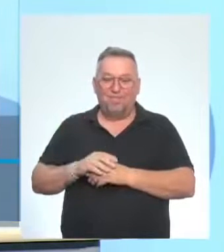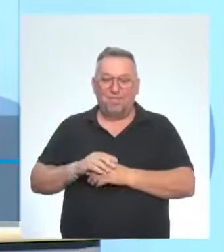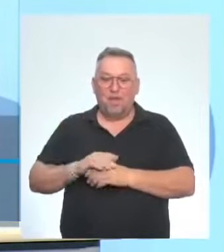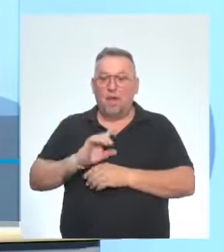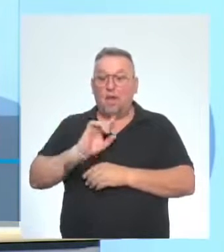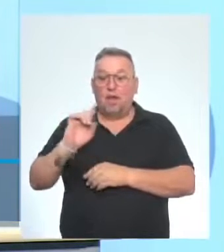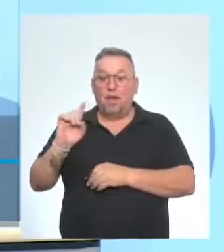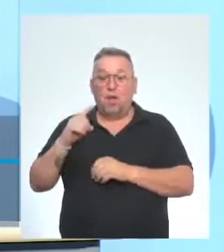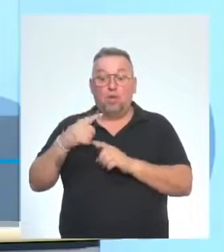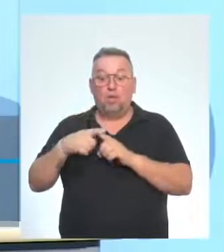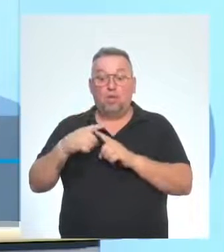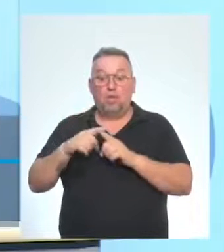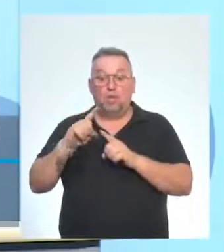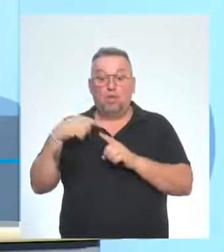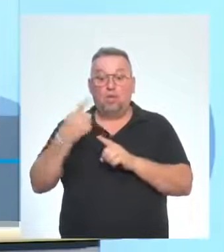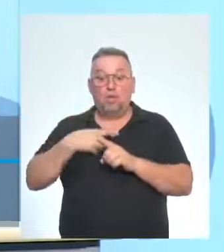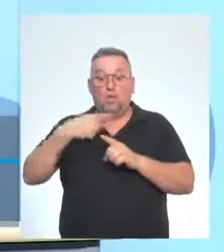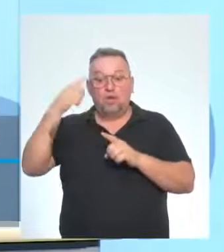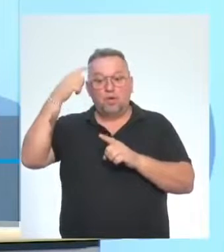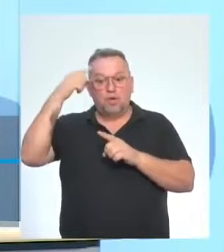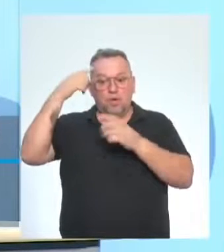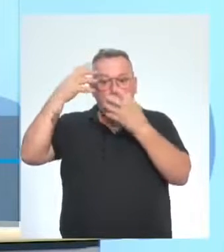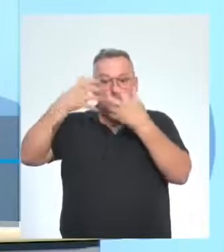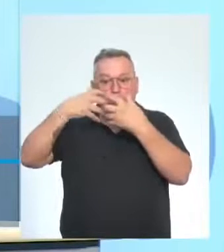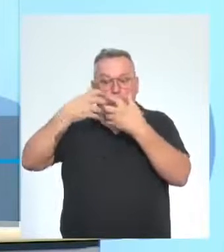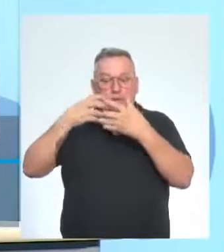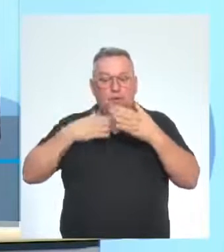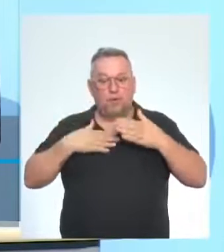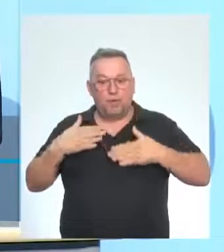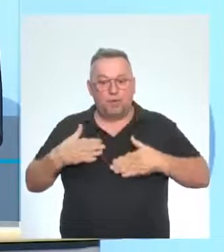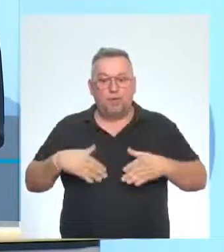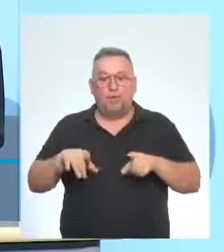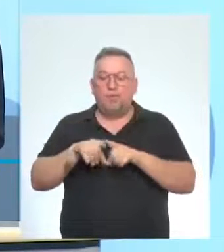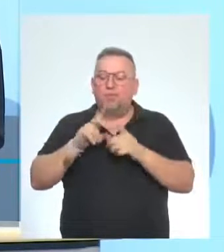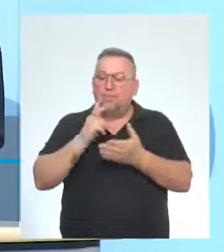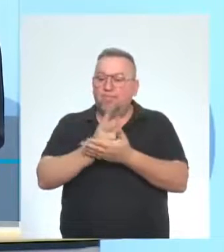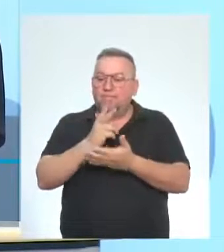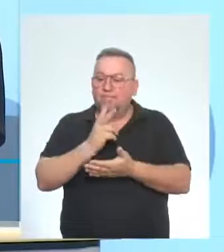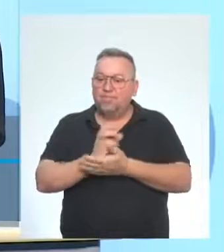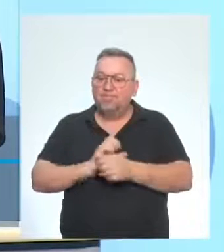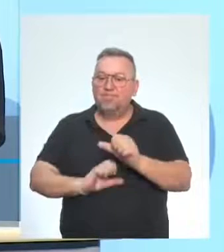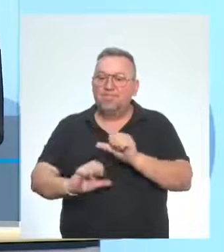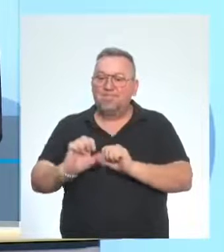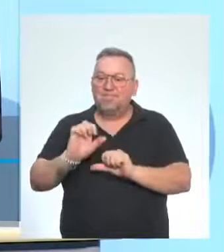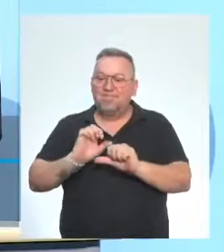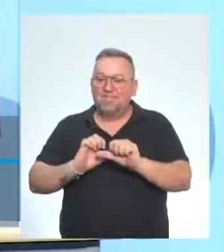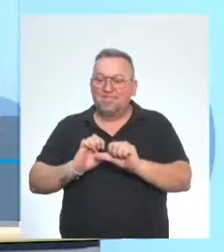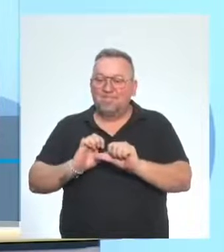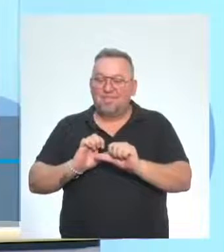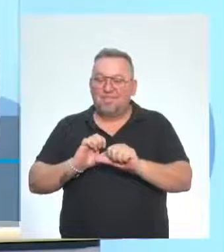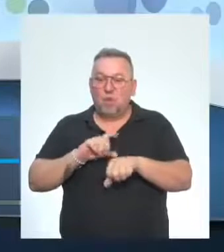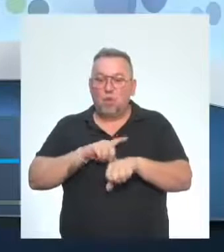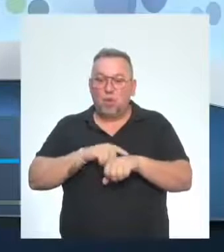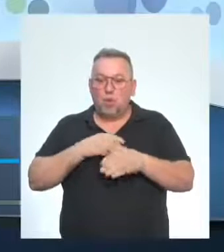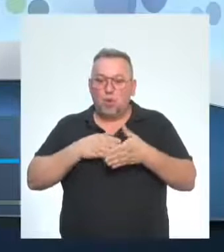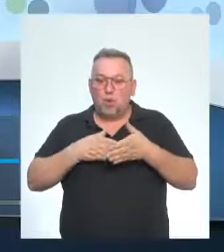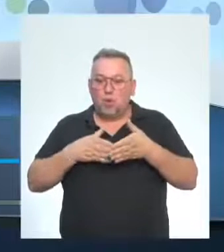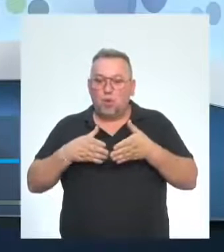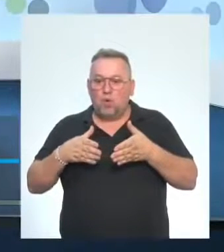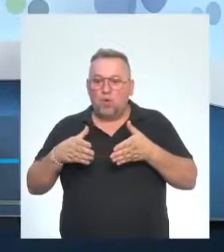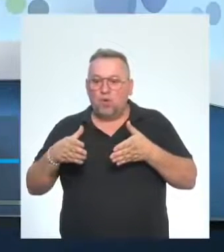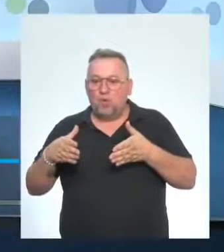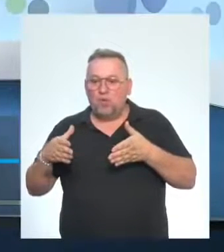Não, pois assim como a nossa mente, né, nosso corpo está em constante mudança. Olha. Conforme o tempo passa, nosso